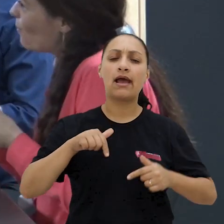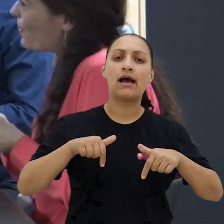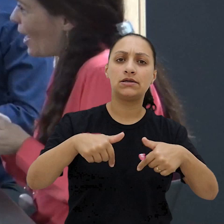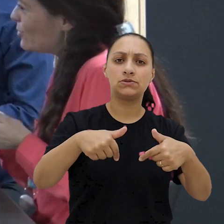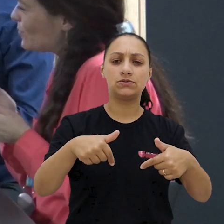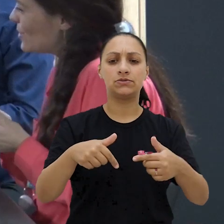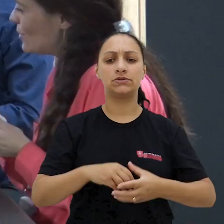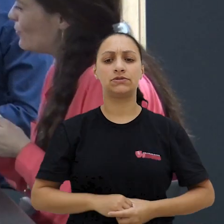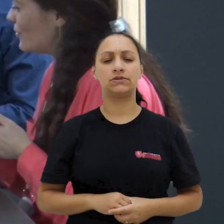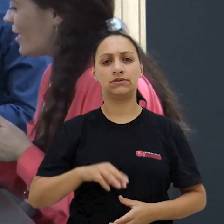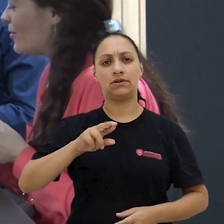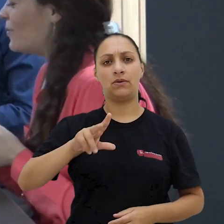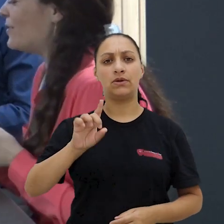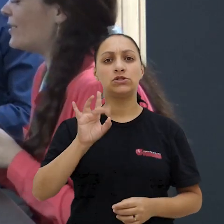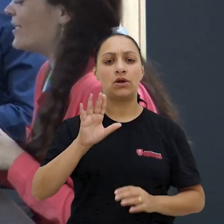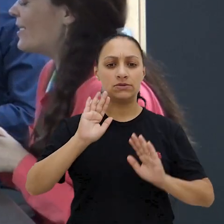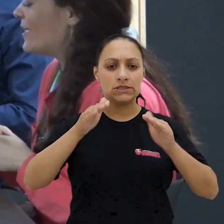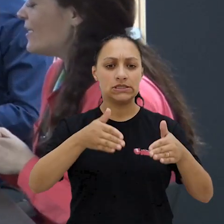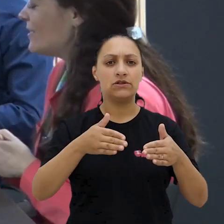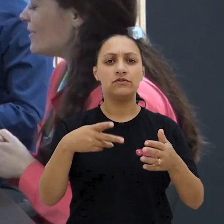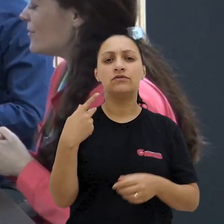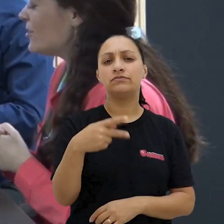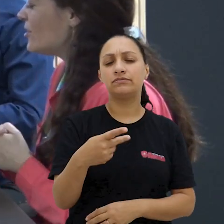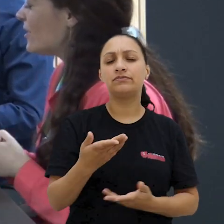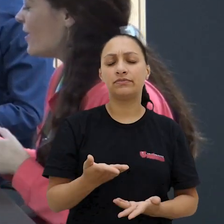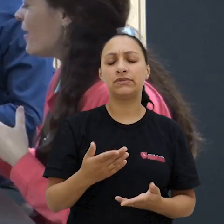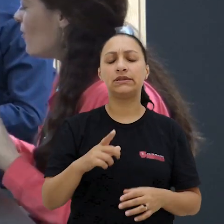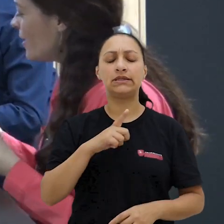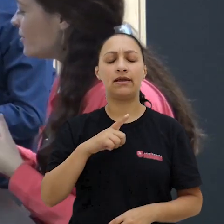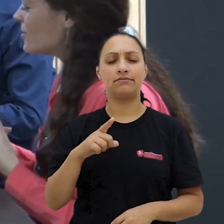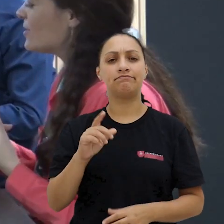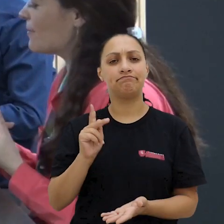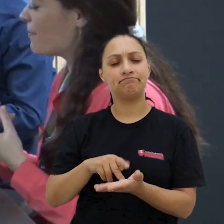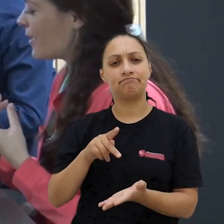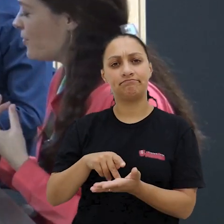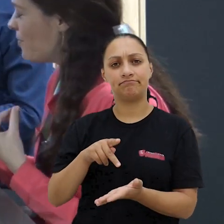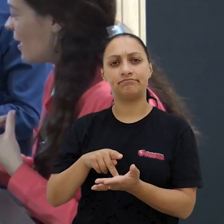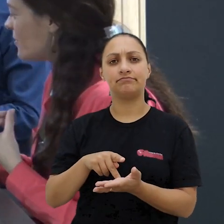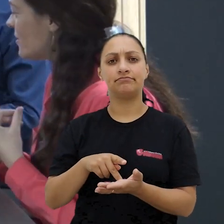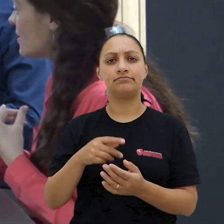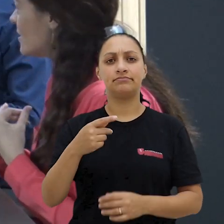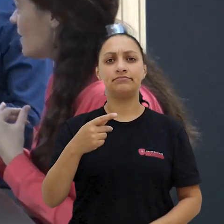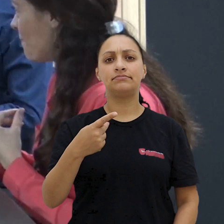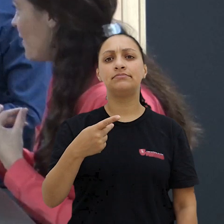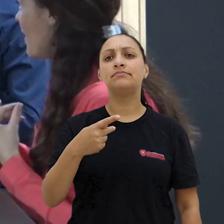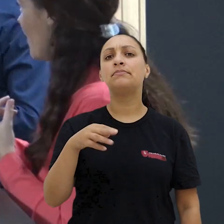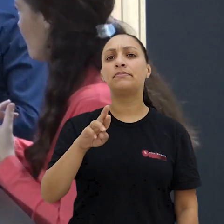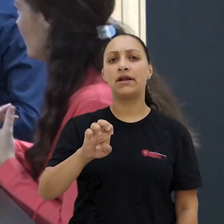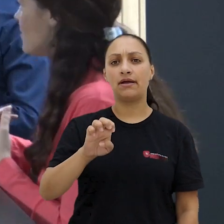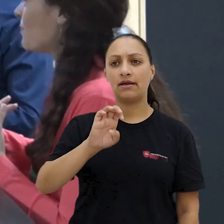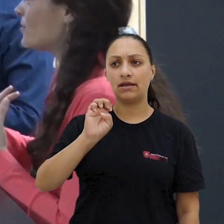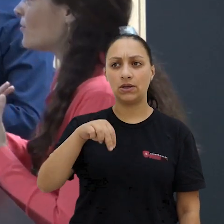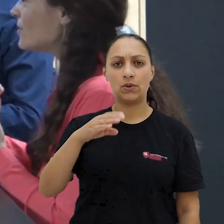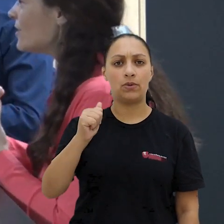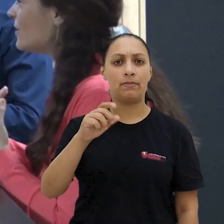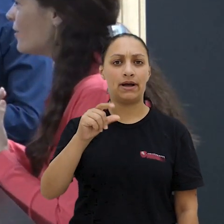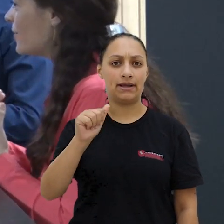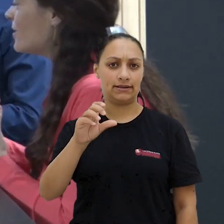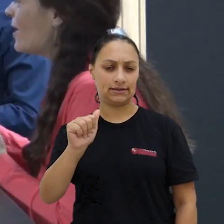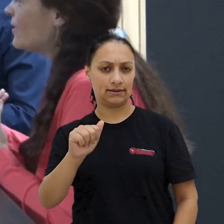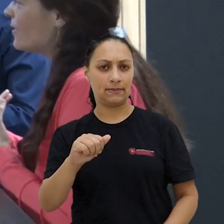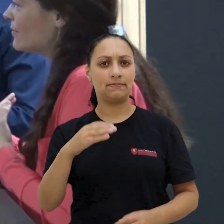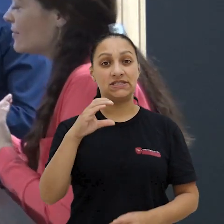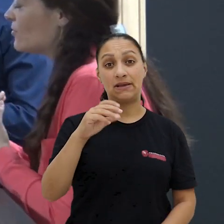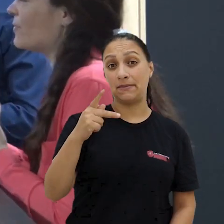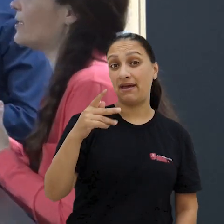não é mais um prédio específico da incubadora. Então, a gente tem realmente, assim, pré-incubados, que é CPF, que são pessoas